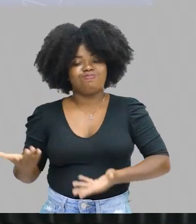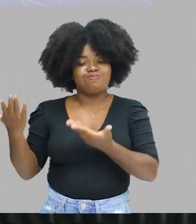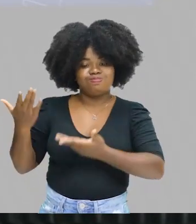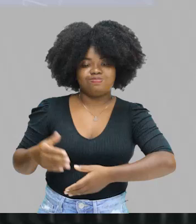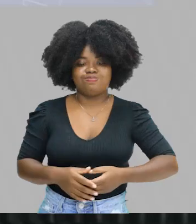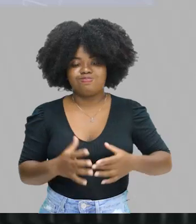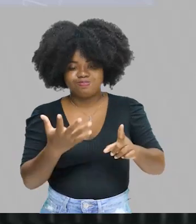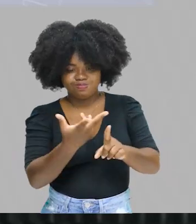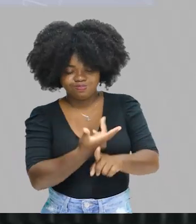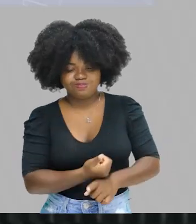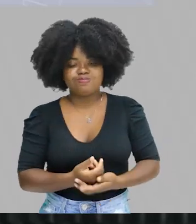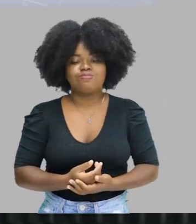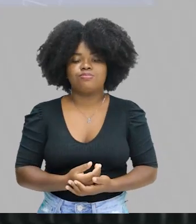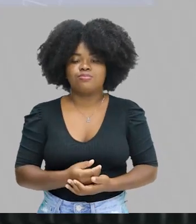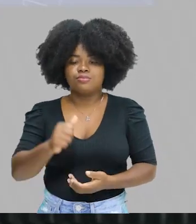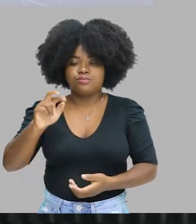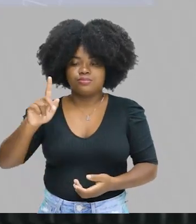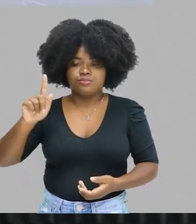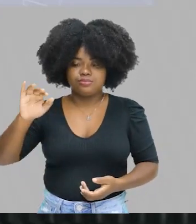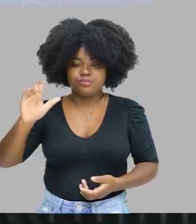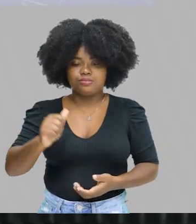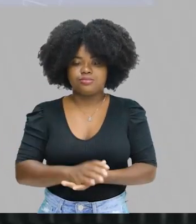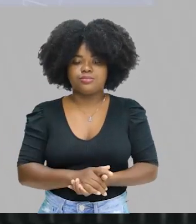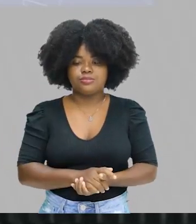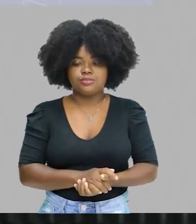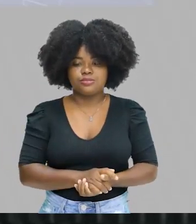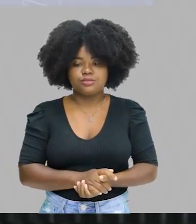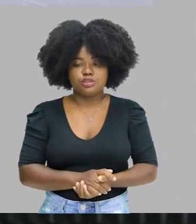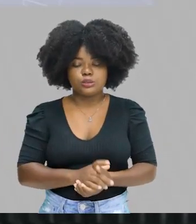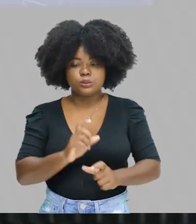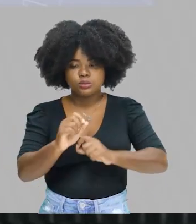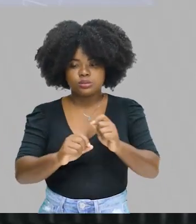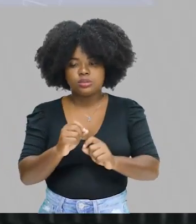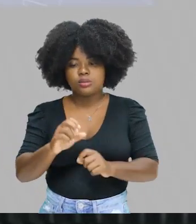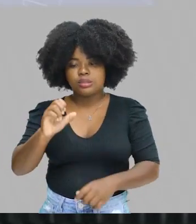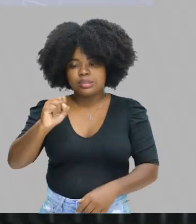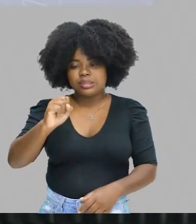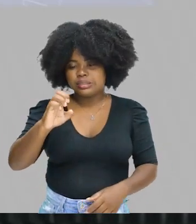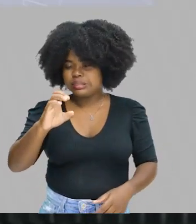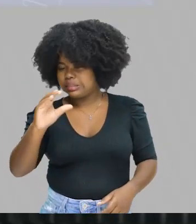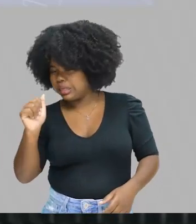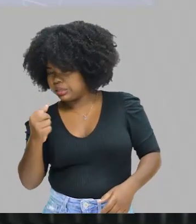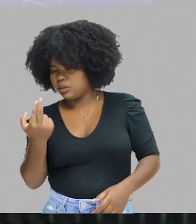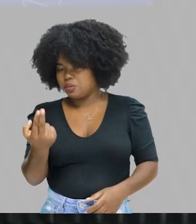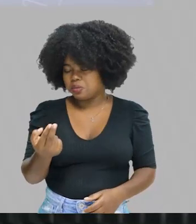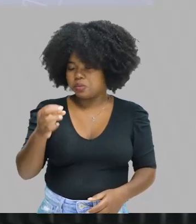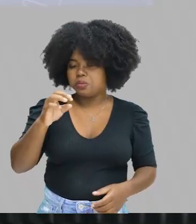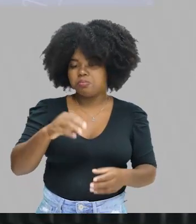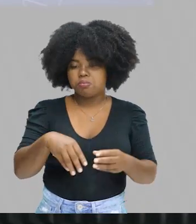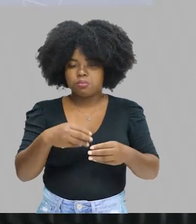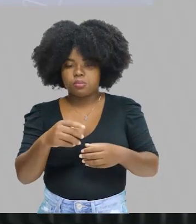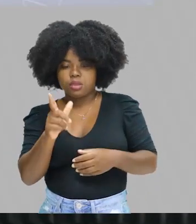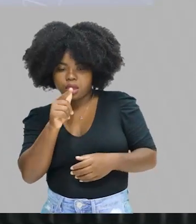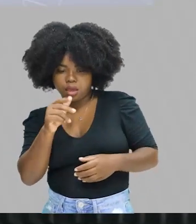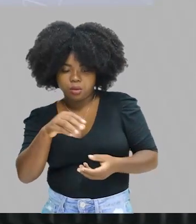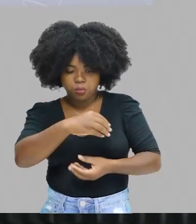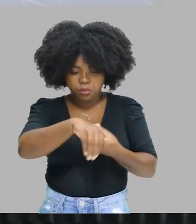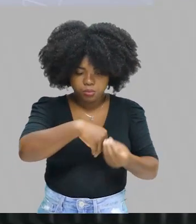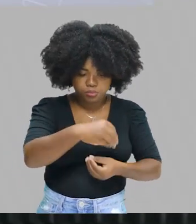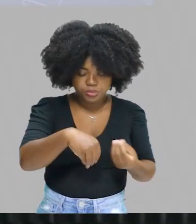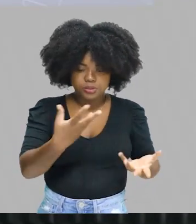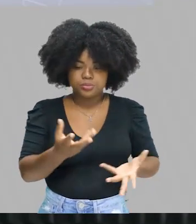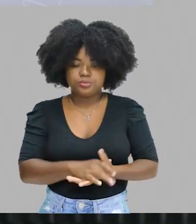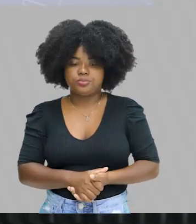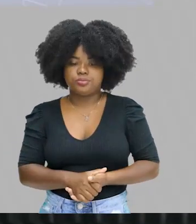argila, quando ela é molhada ou parcialmente seca, ela trabalha com essa facilidade de modelagem. Ela pode ser feita também